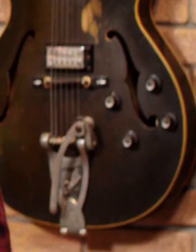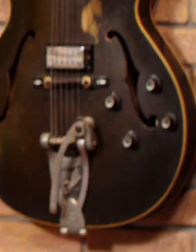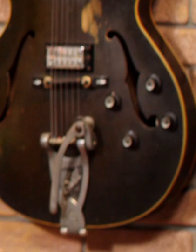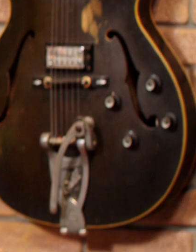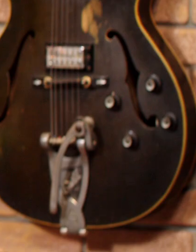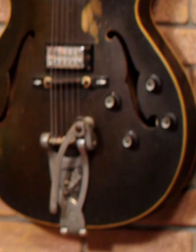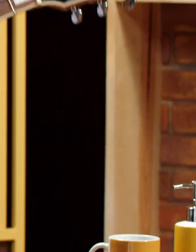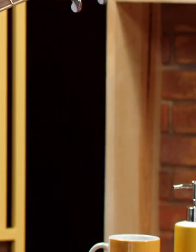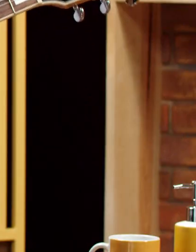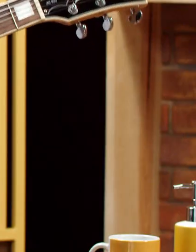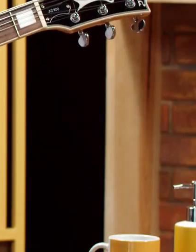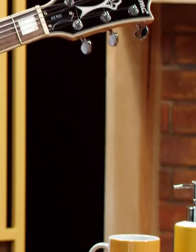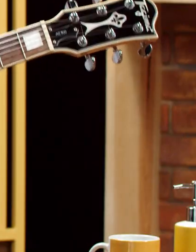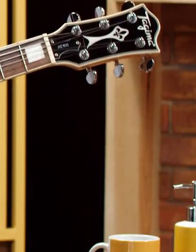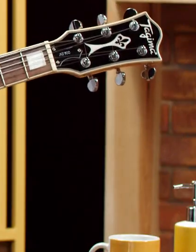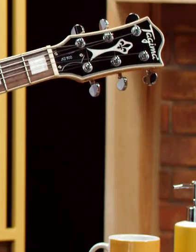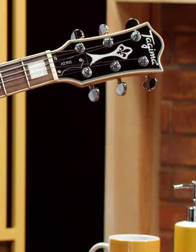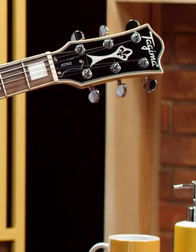is not the